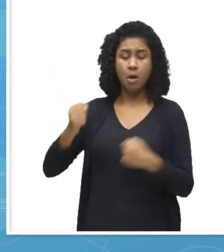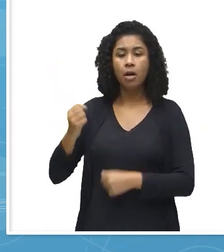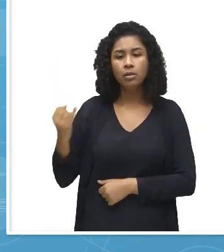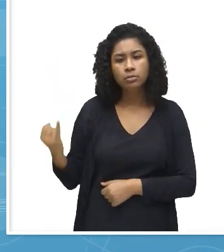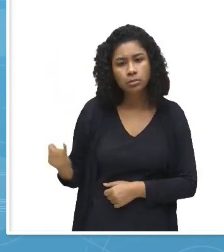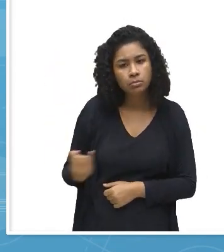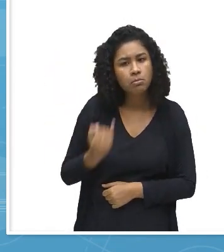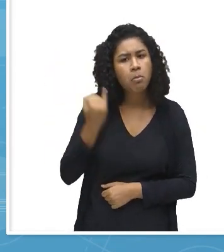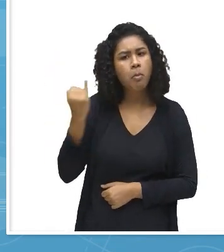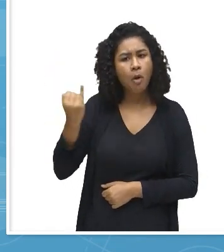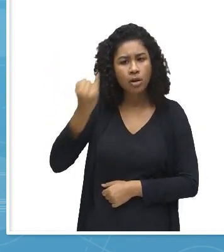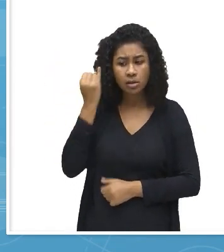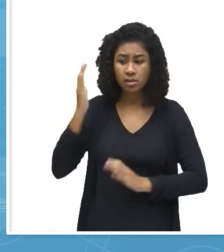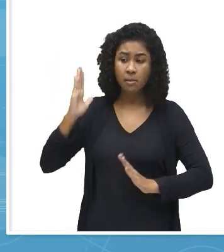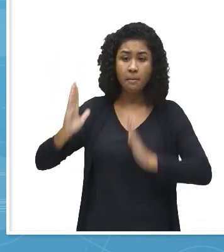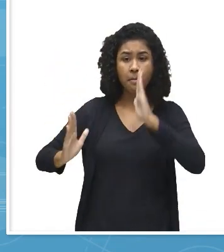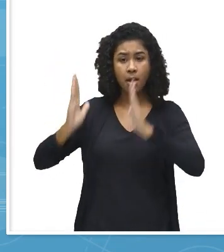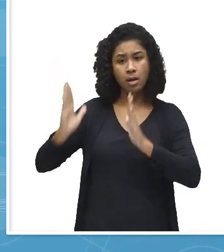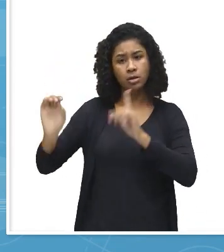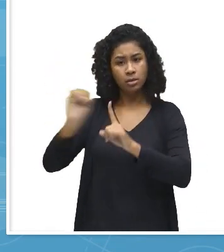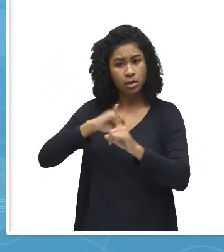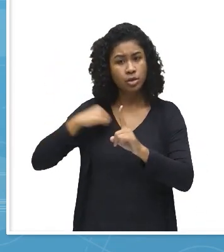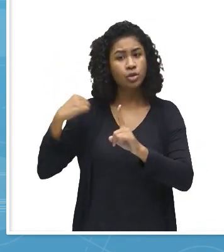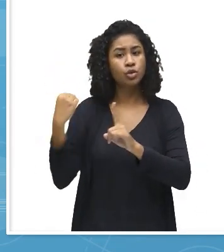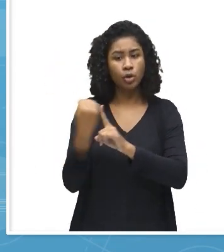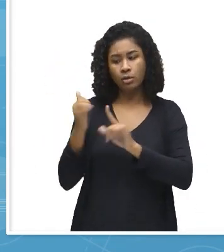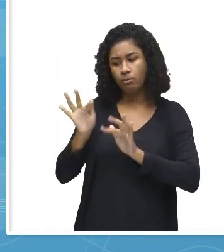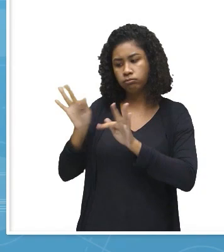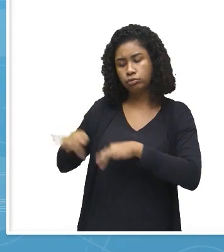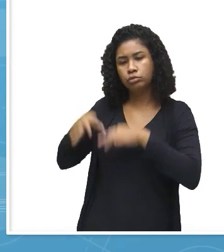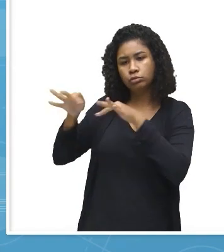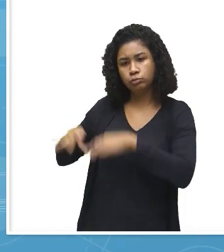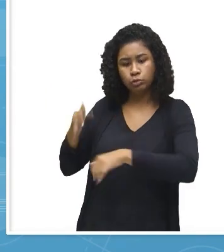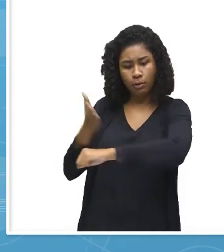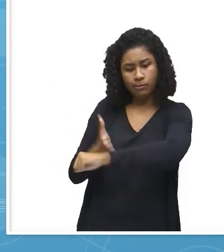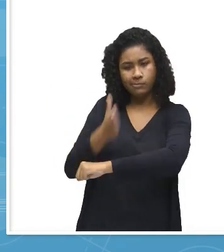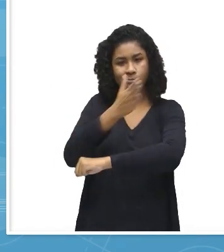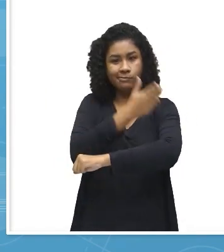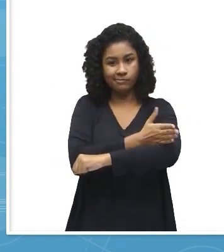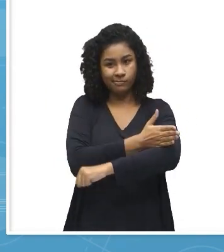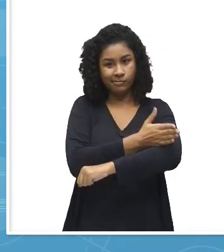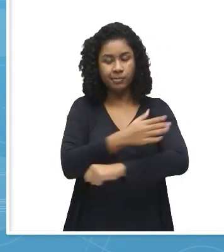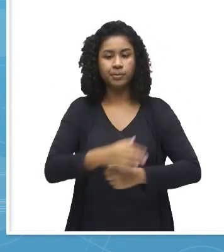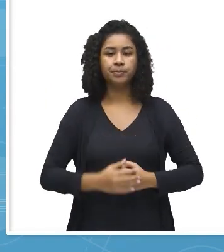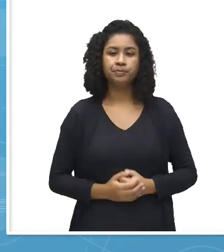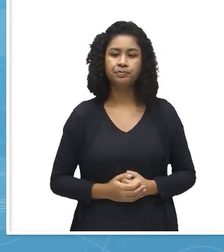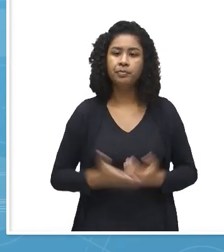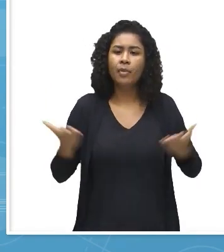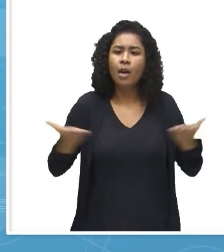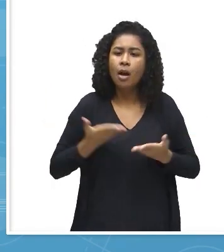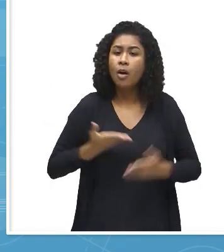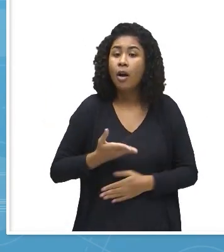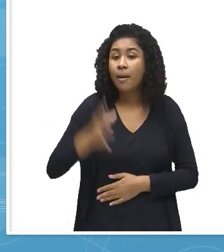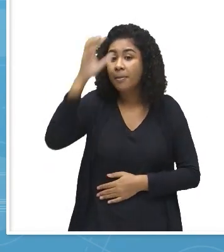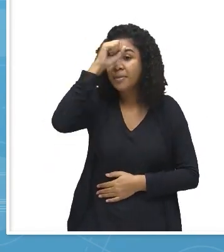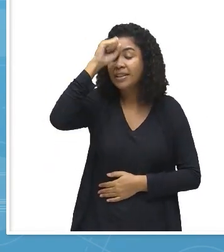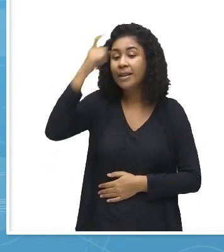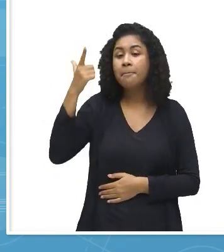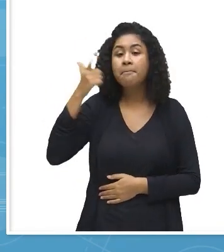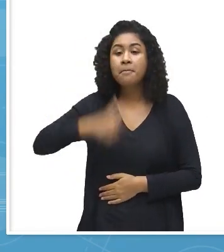importante nesse período, nessa sociedade aí da Idade Média. E vamos conhecer um pouco mais sobre os